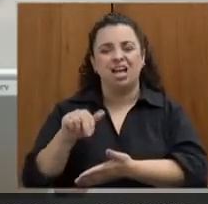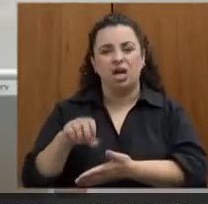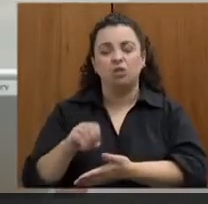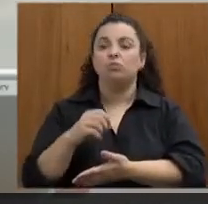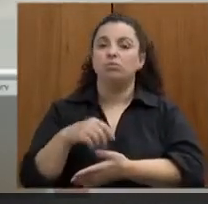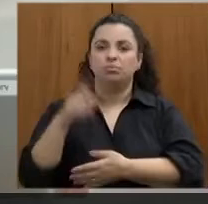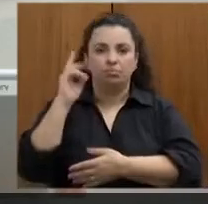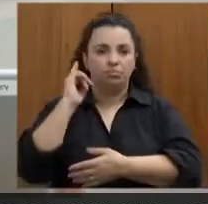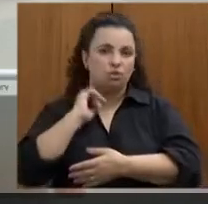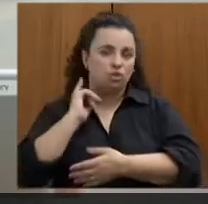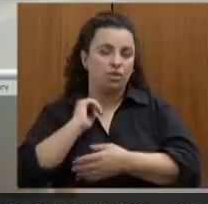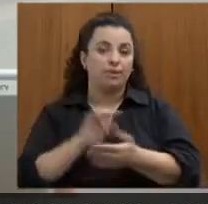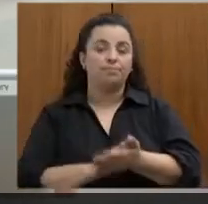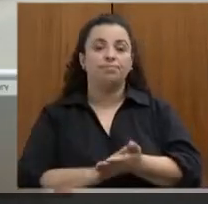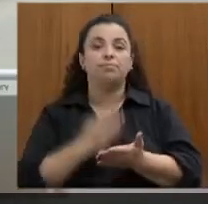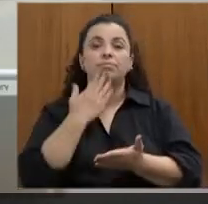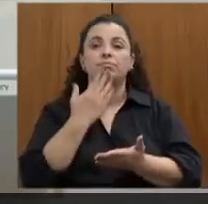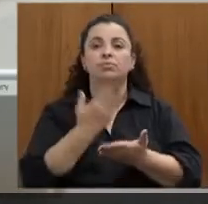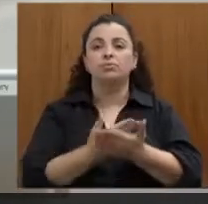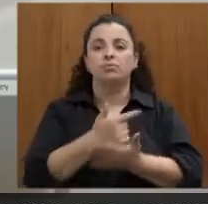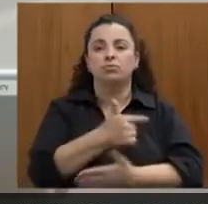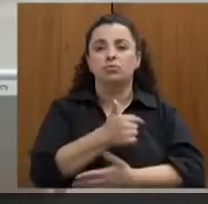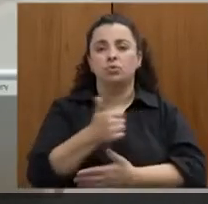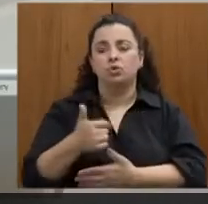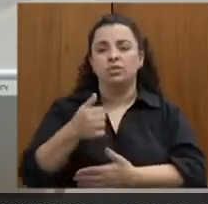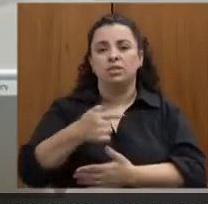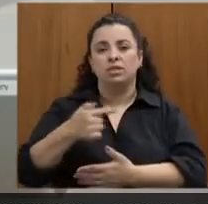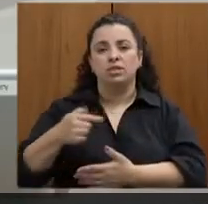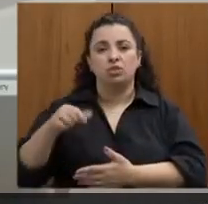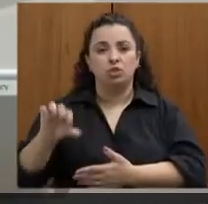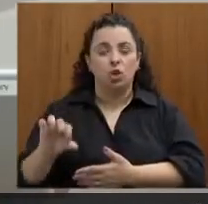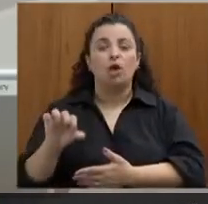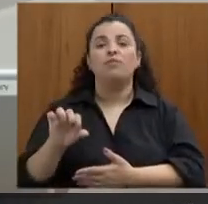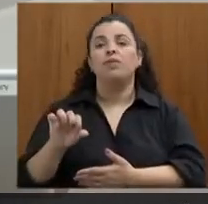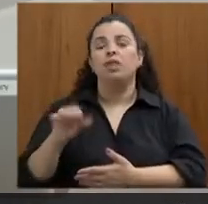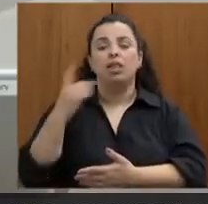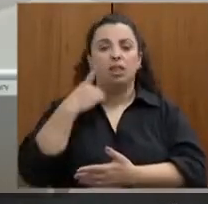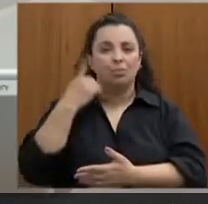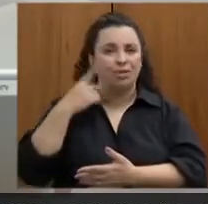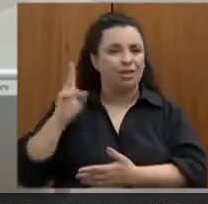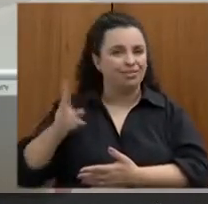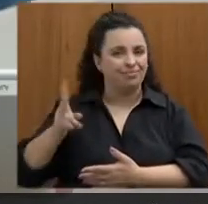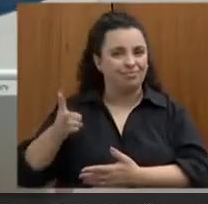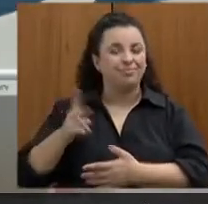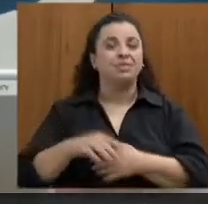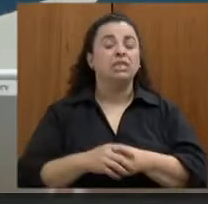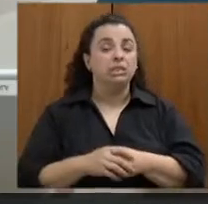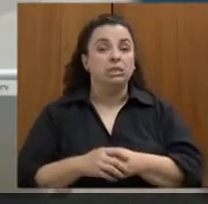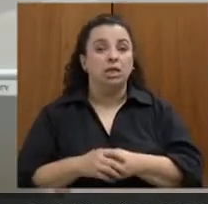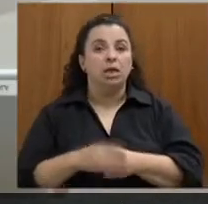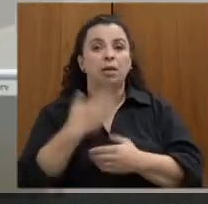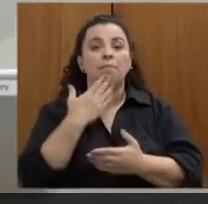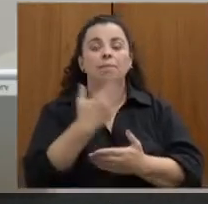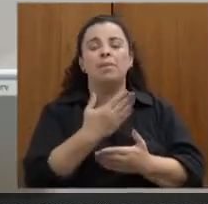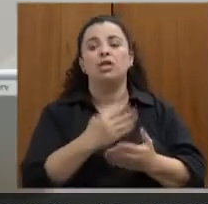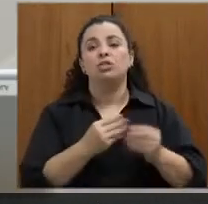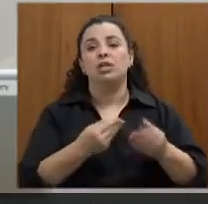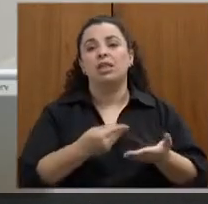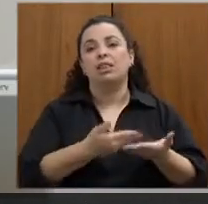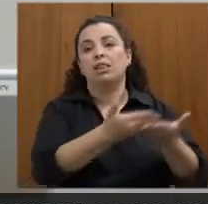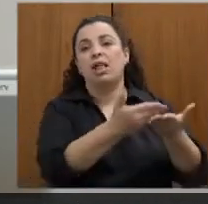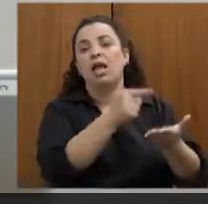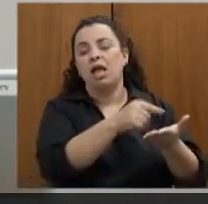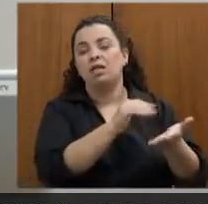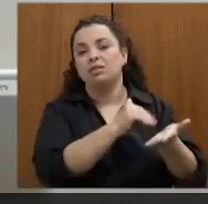número 12.779, de 2022, de autoria da deputada Andréia de Jesus, requer seja encaminhada à Secretaria de Estado de